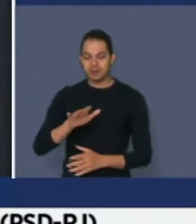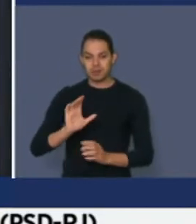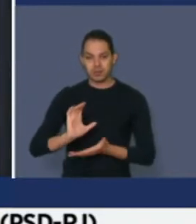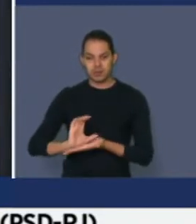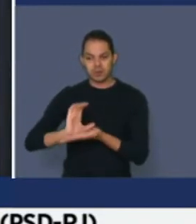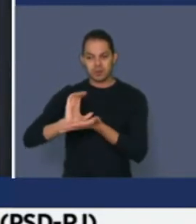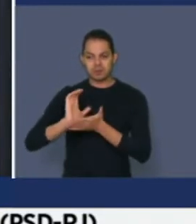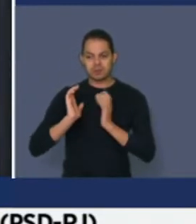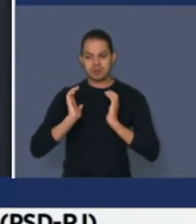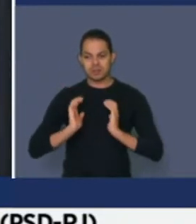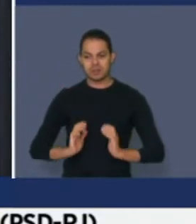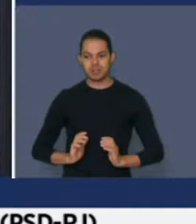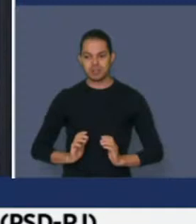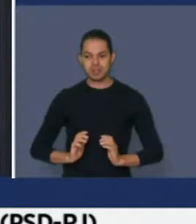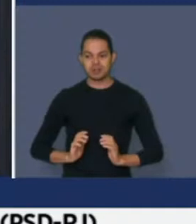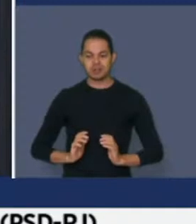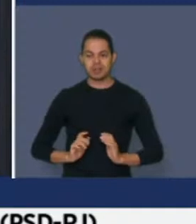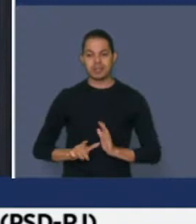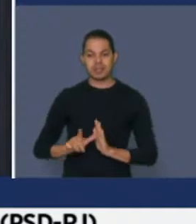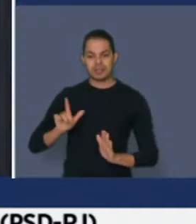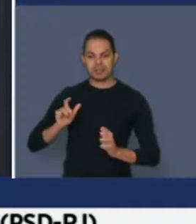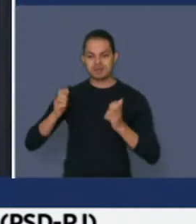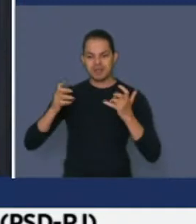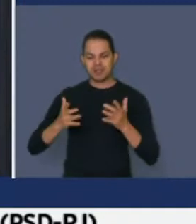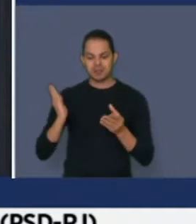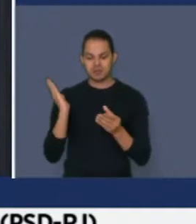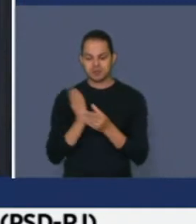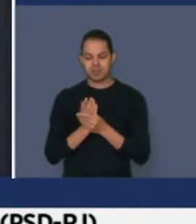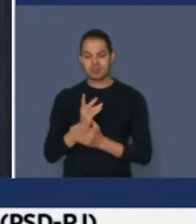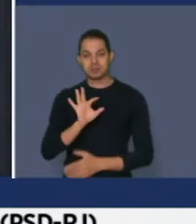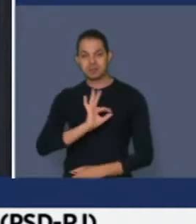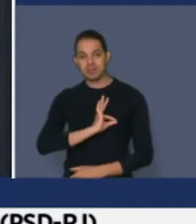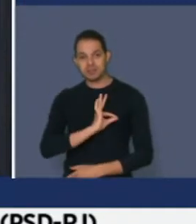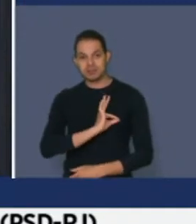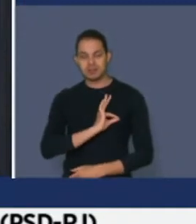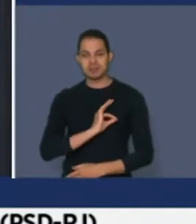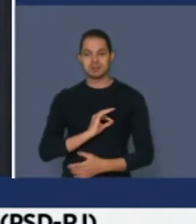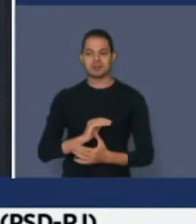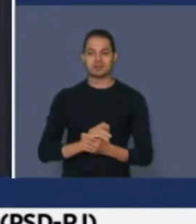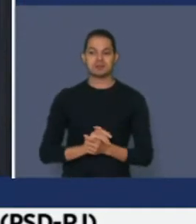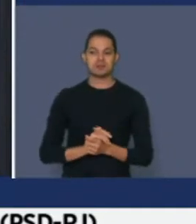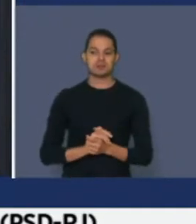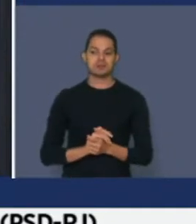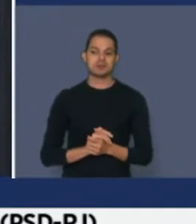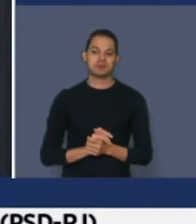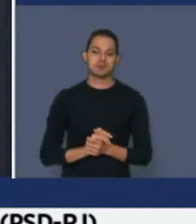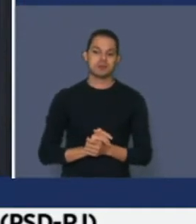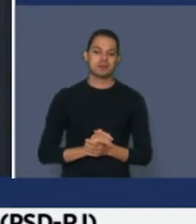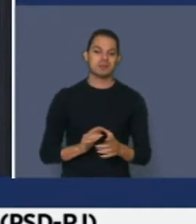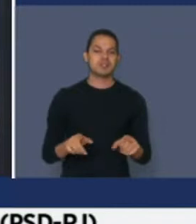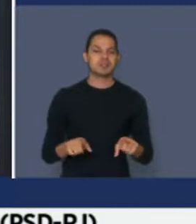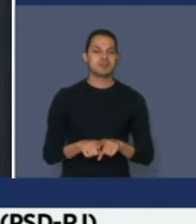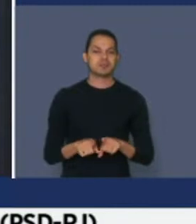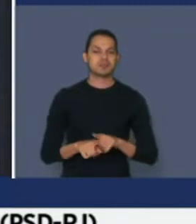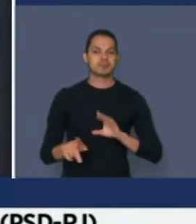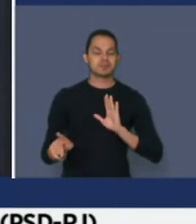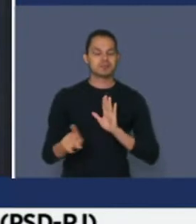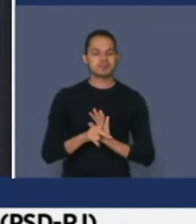Ética, como já disse, dos inquéritos policiais, do próprio